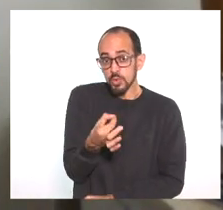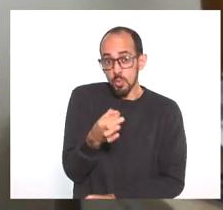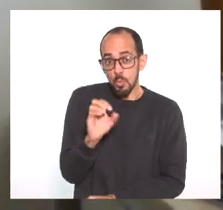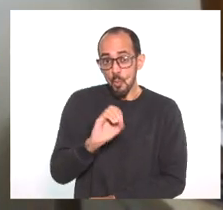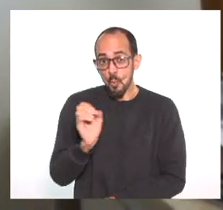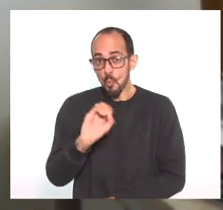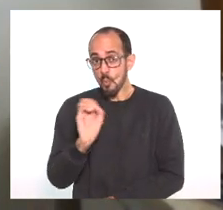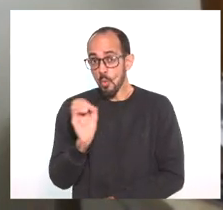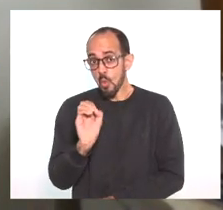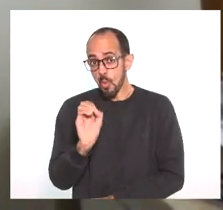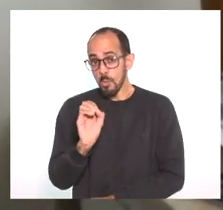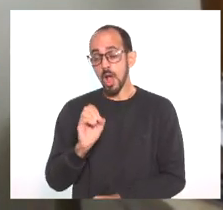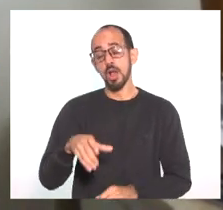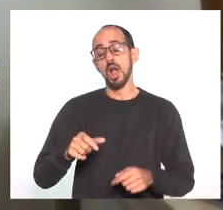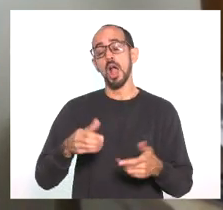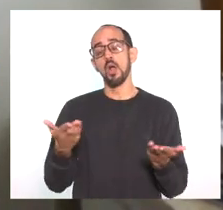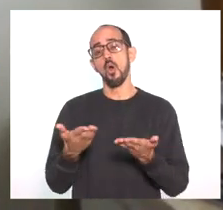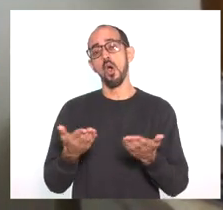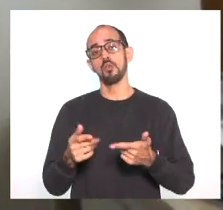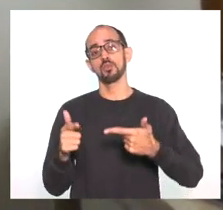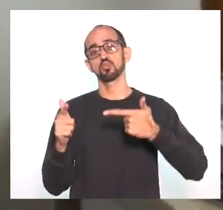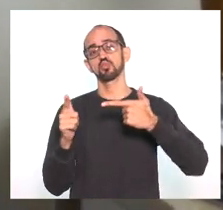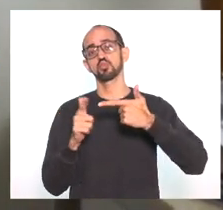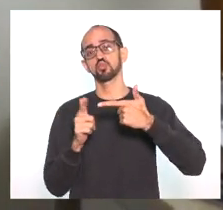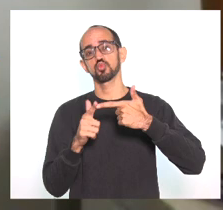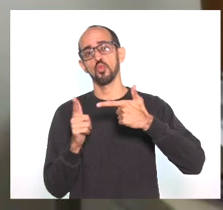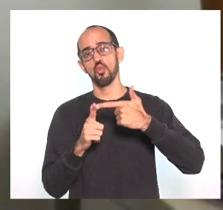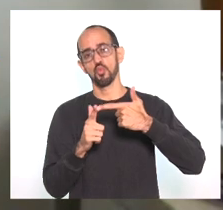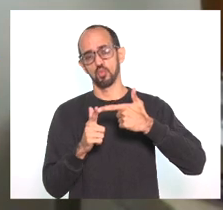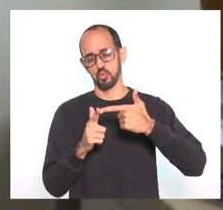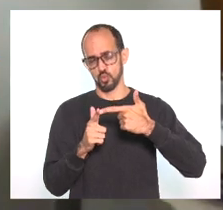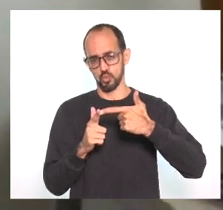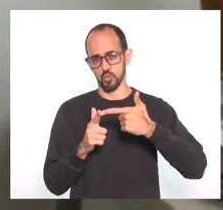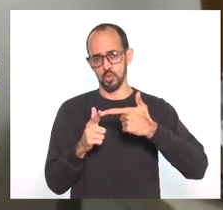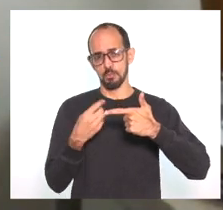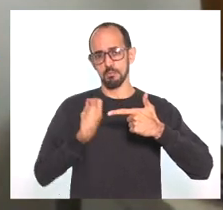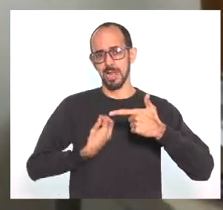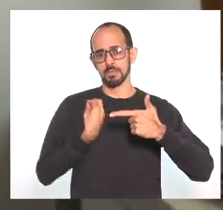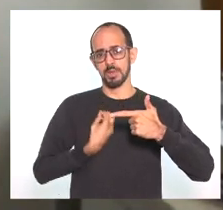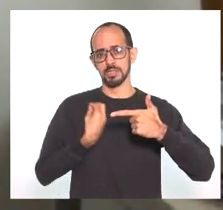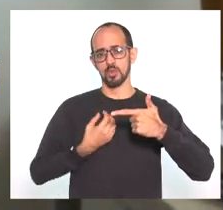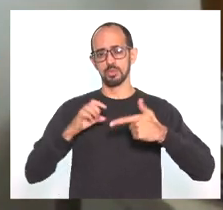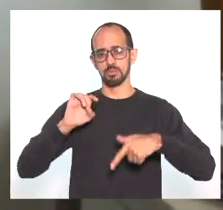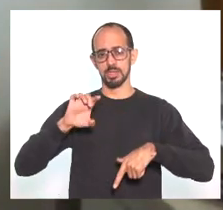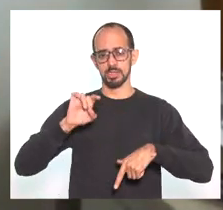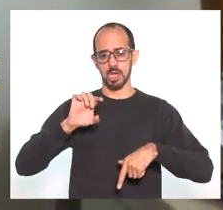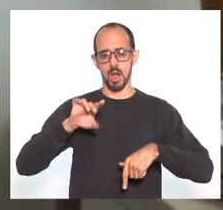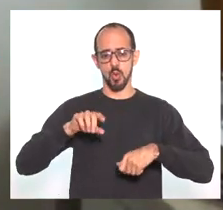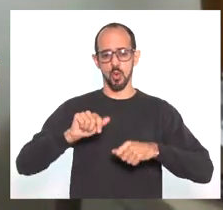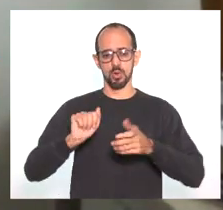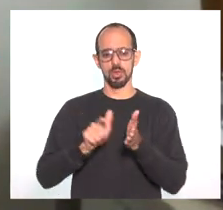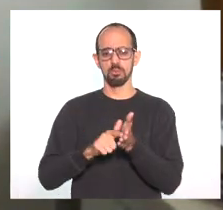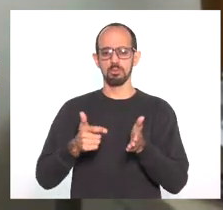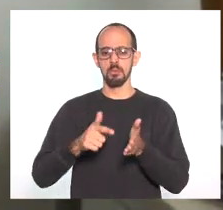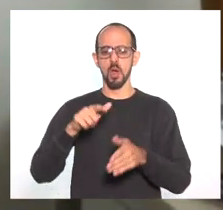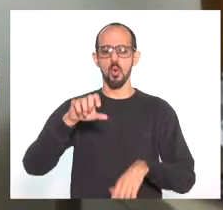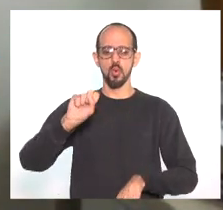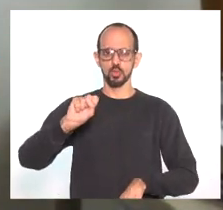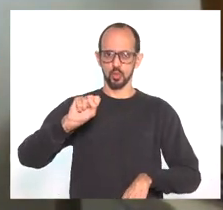royalties, passamos ao ponto 2, participações especiais, que está a partir da folha